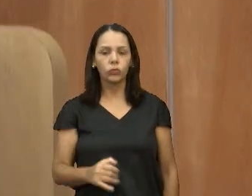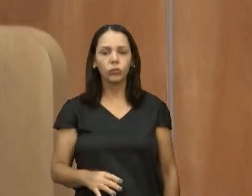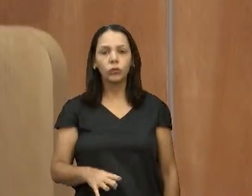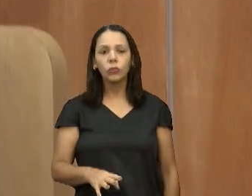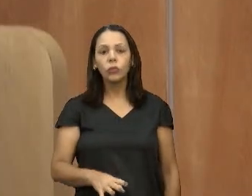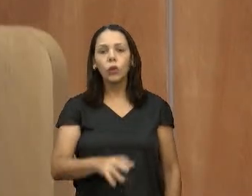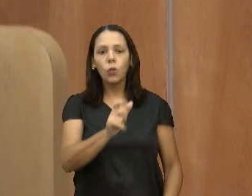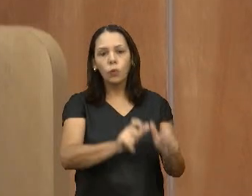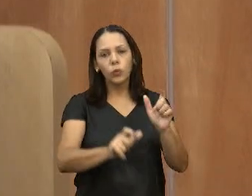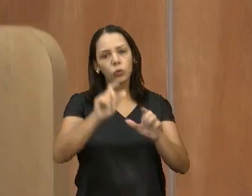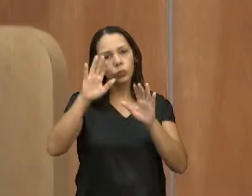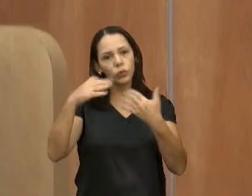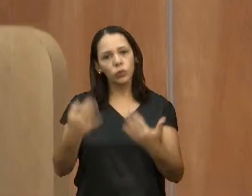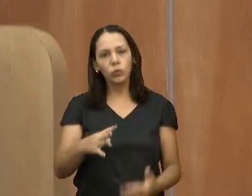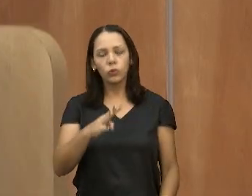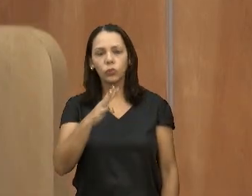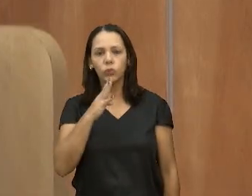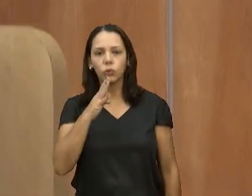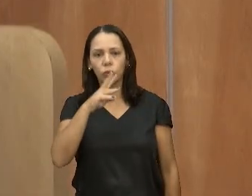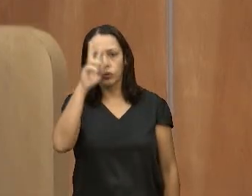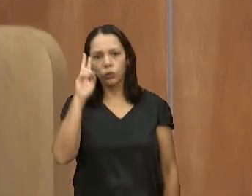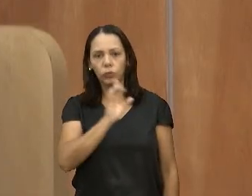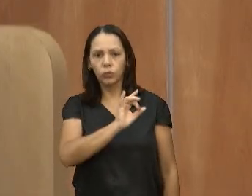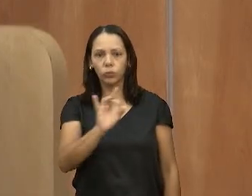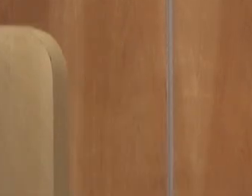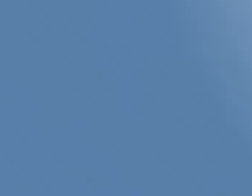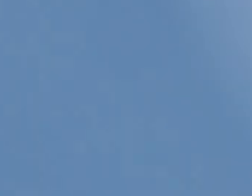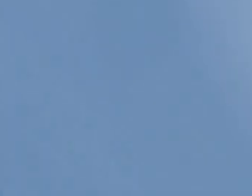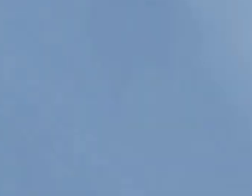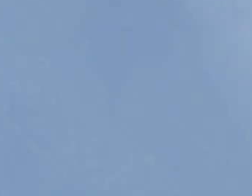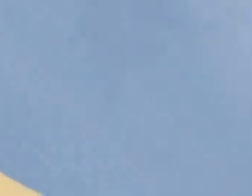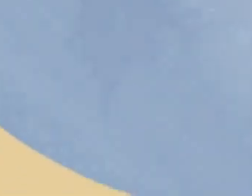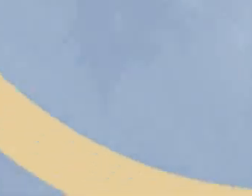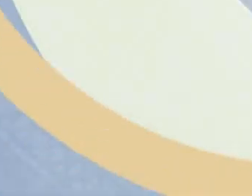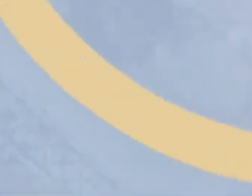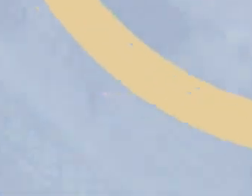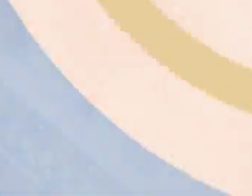dia através de um vídeo aqui produzido pela TV Câmara Jacareí.